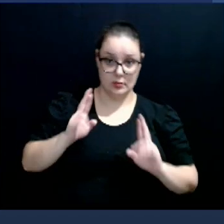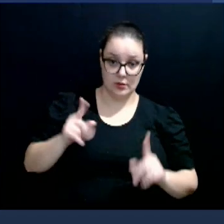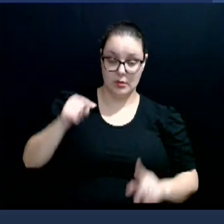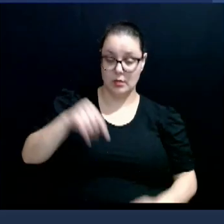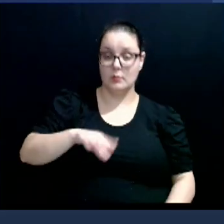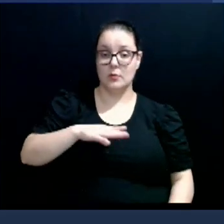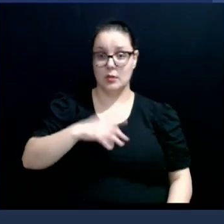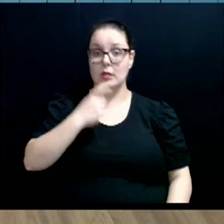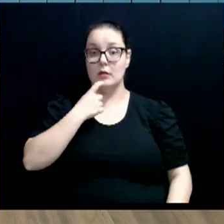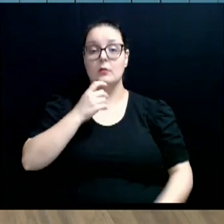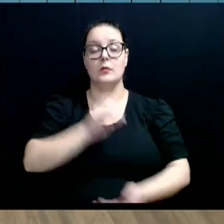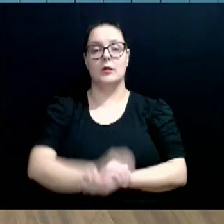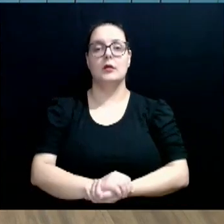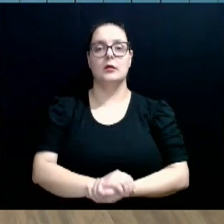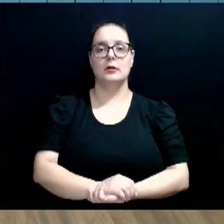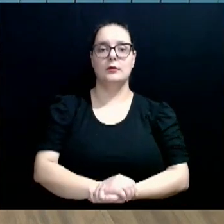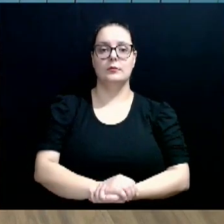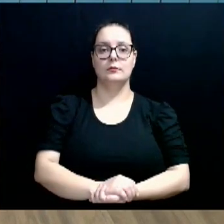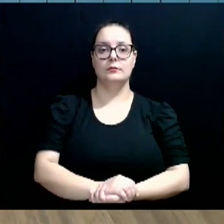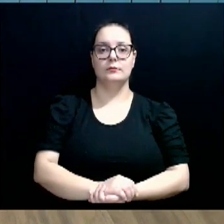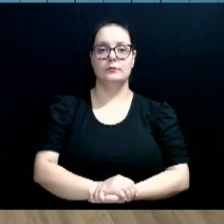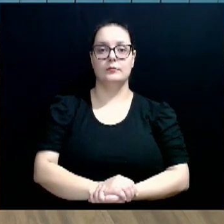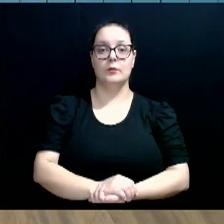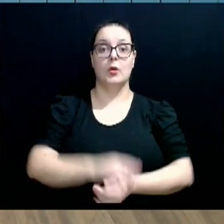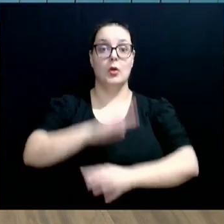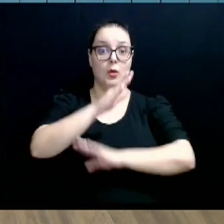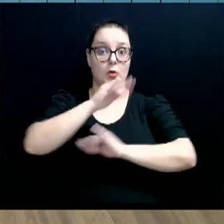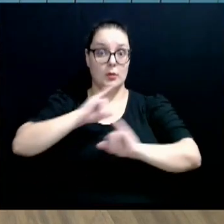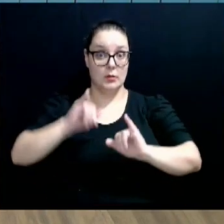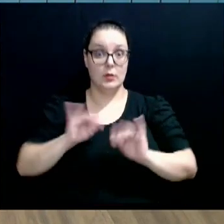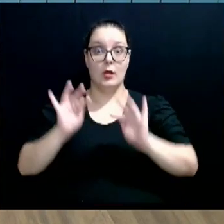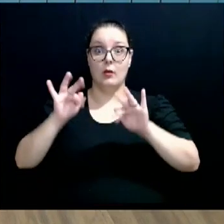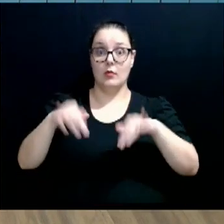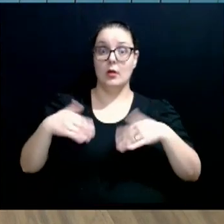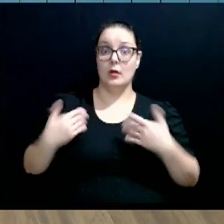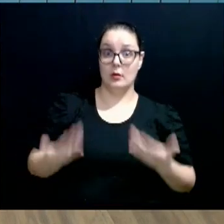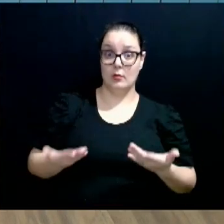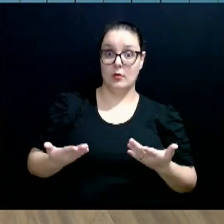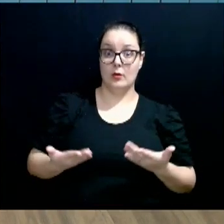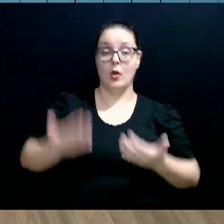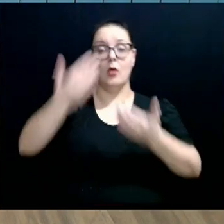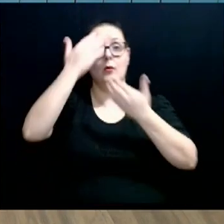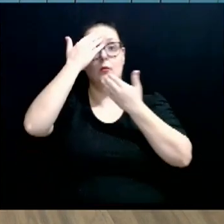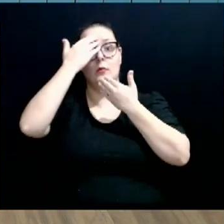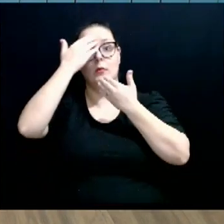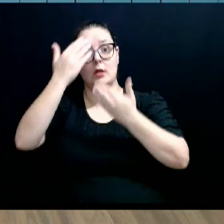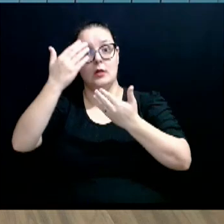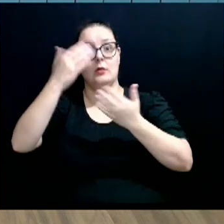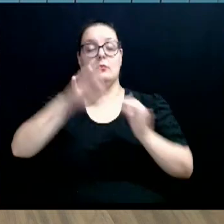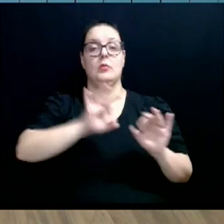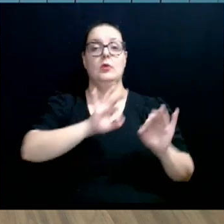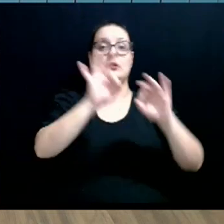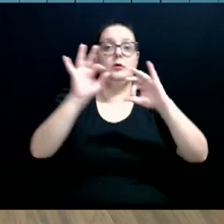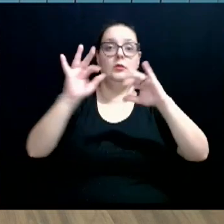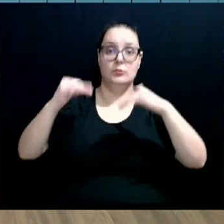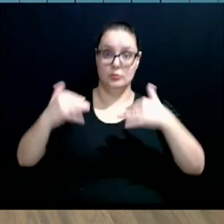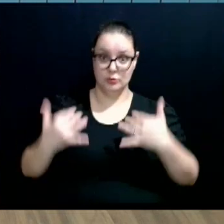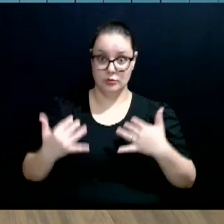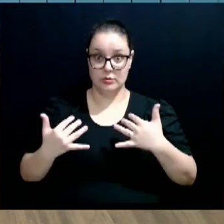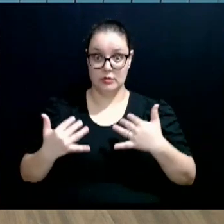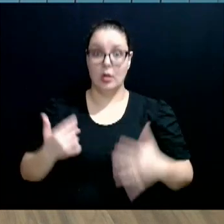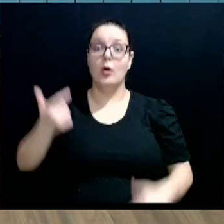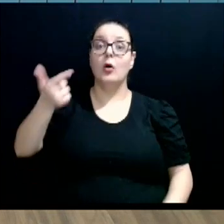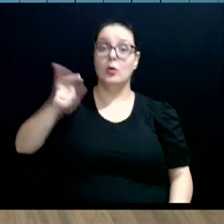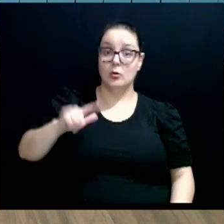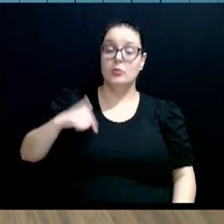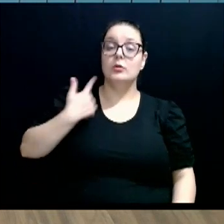Campinas. O Jornal Câmara Notícia fica por aqui. Muito obrigado pela sua companhia, pela sua audiência. Continue na